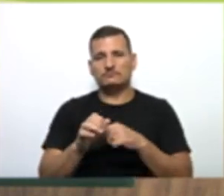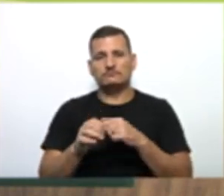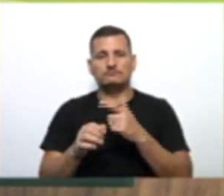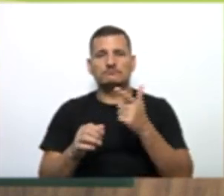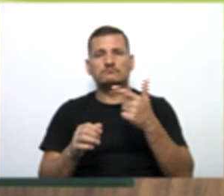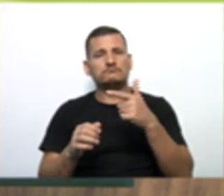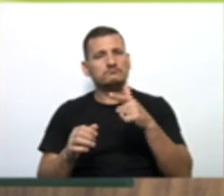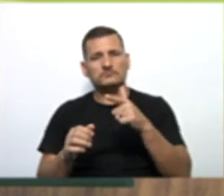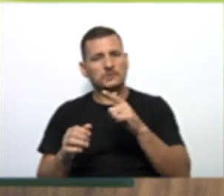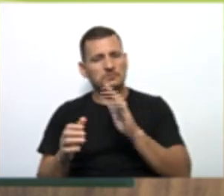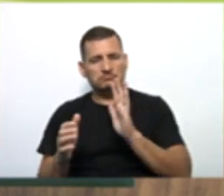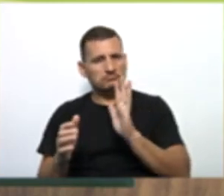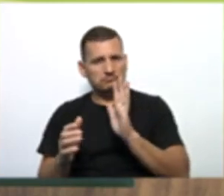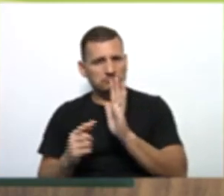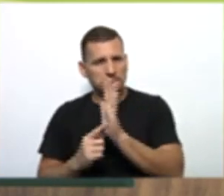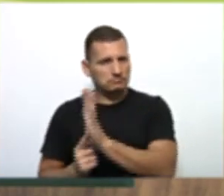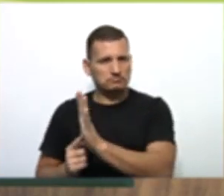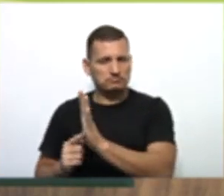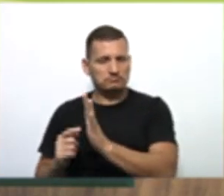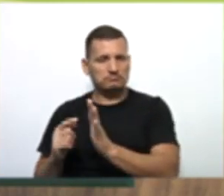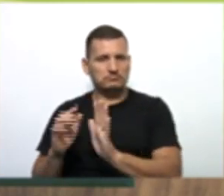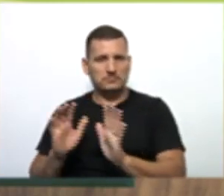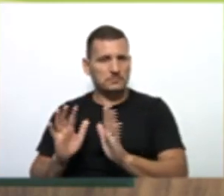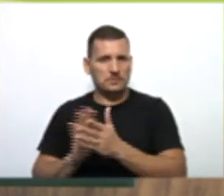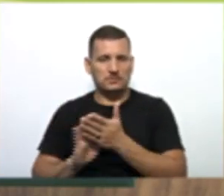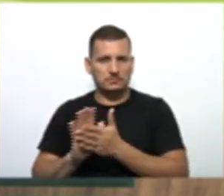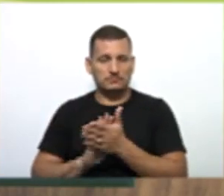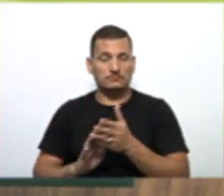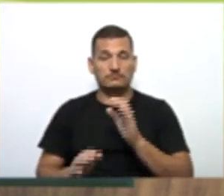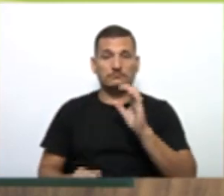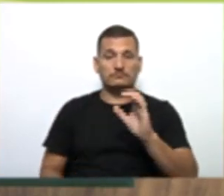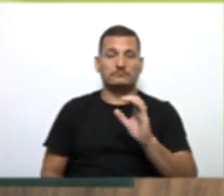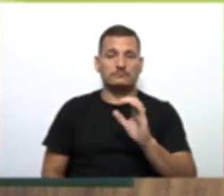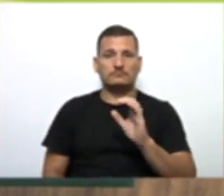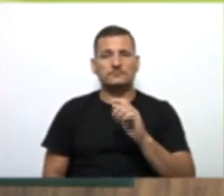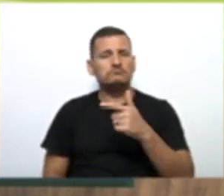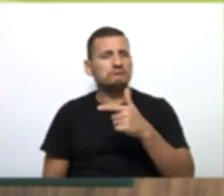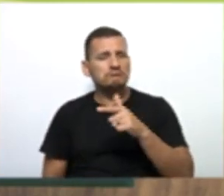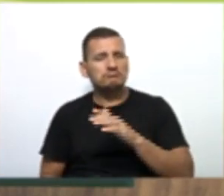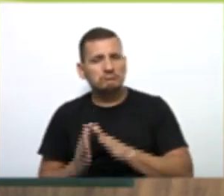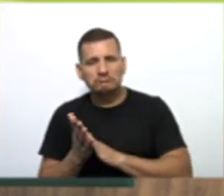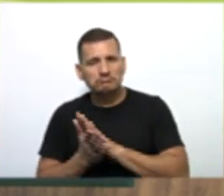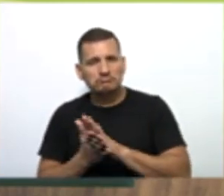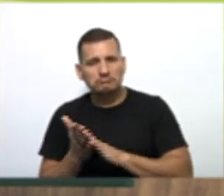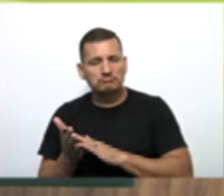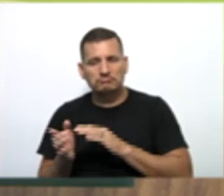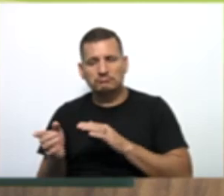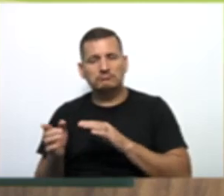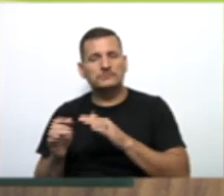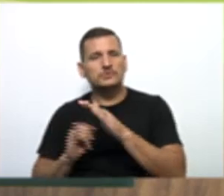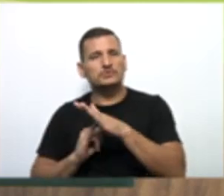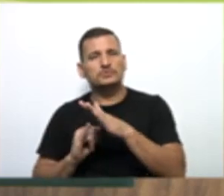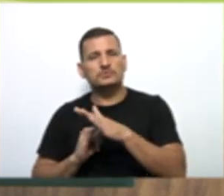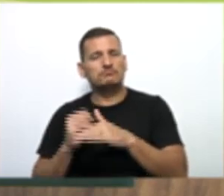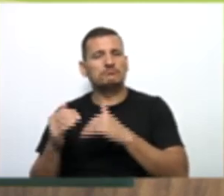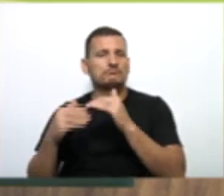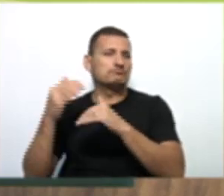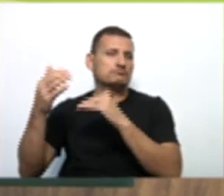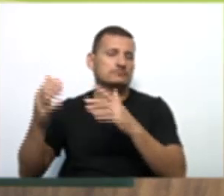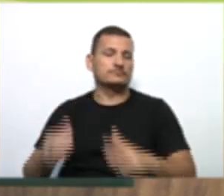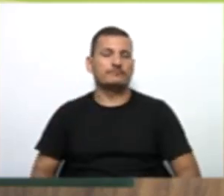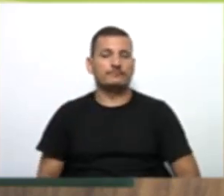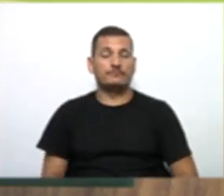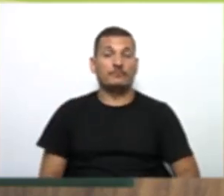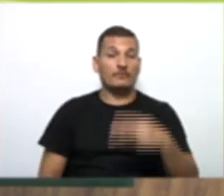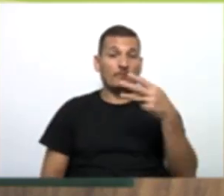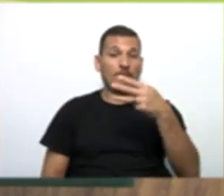impactos significativos na empresa? Ou resposta C: não tem muito a oferecer à instituição? A terceira pergunta: o